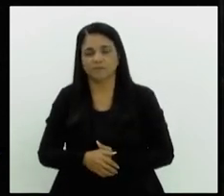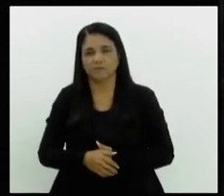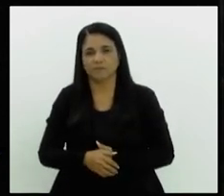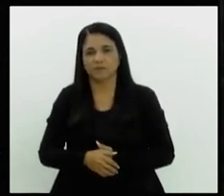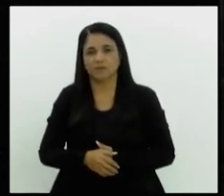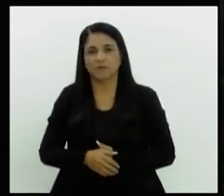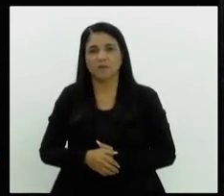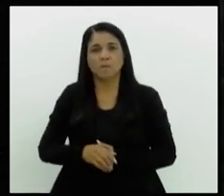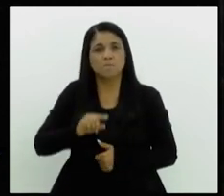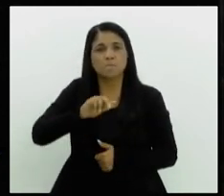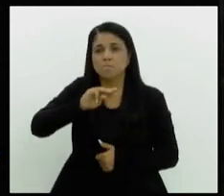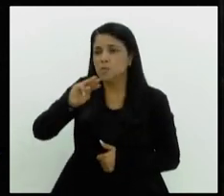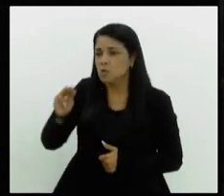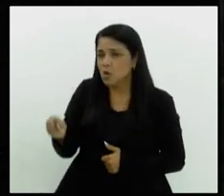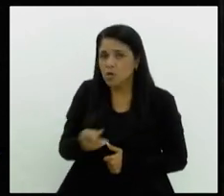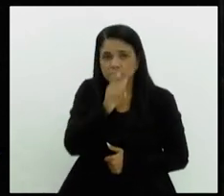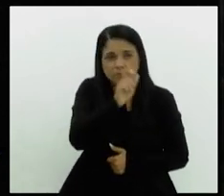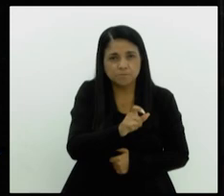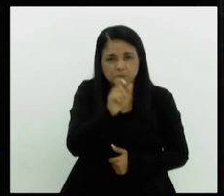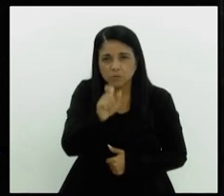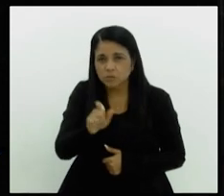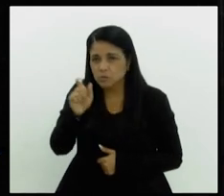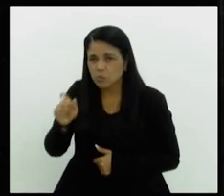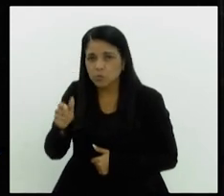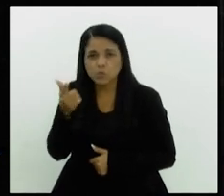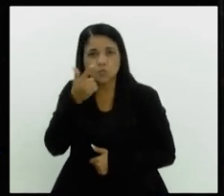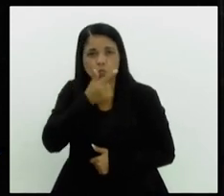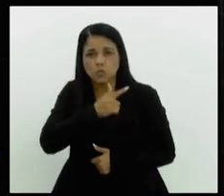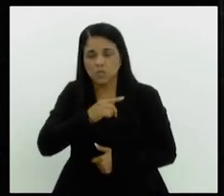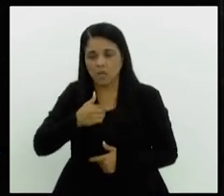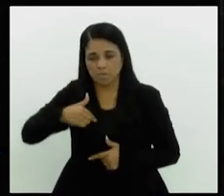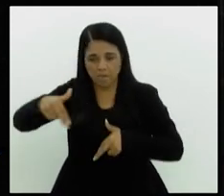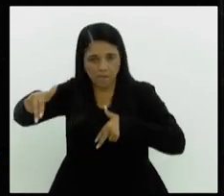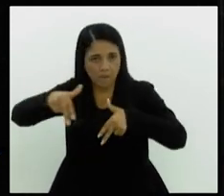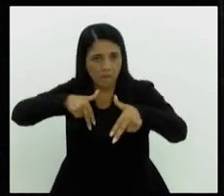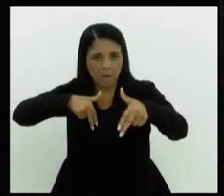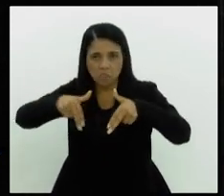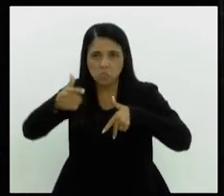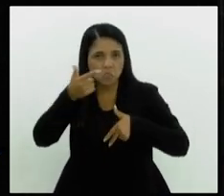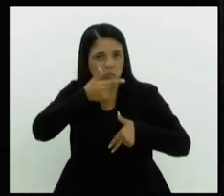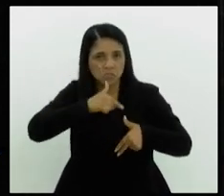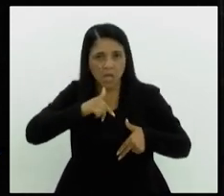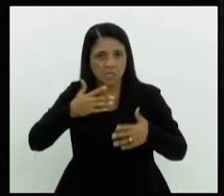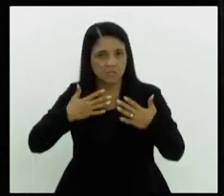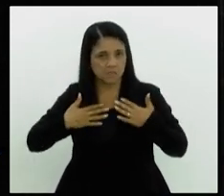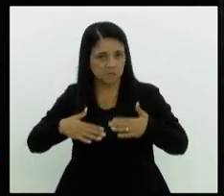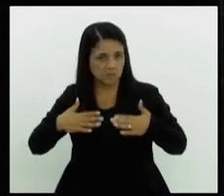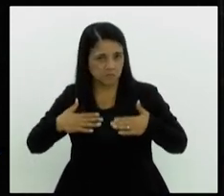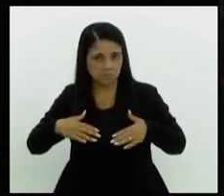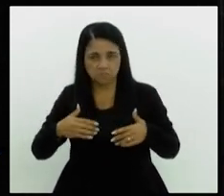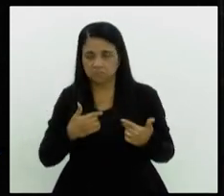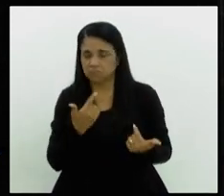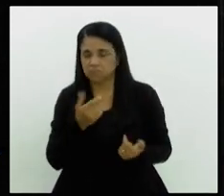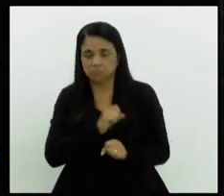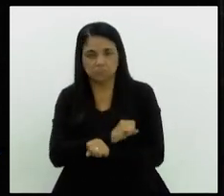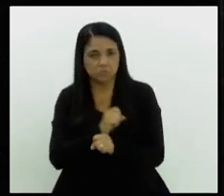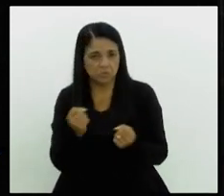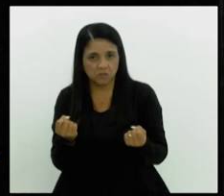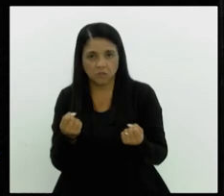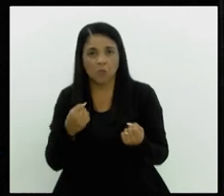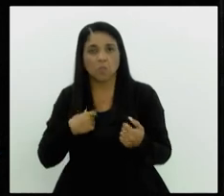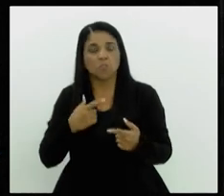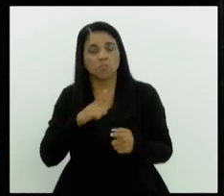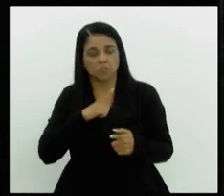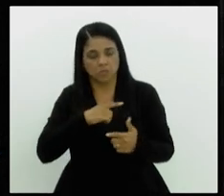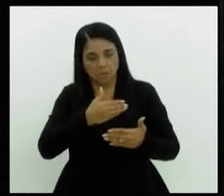Milhões de pessoas hoje já não conseguem transitar tranquilamente por causa do número de